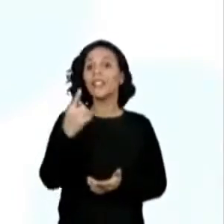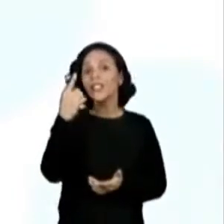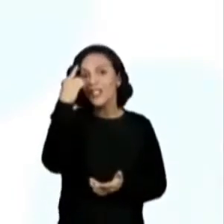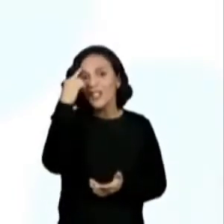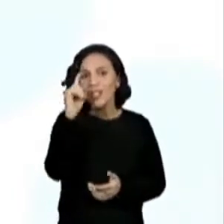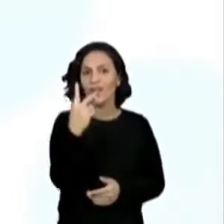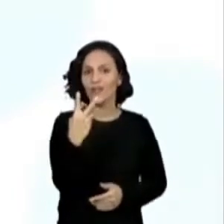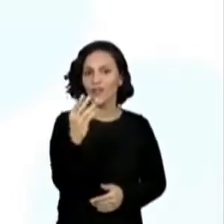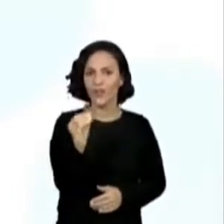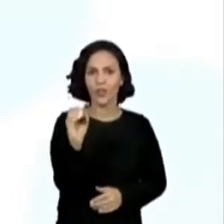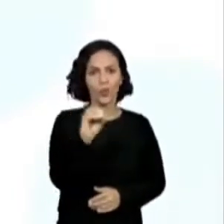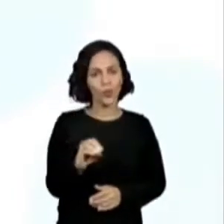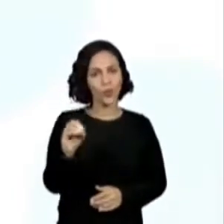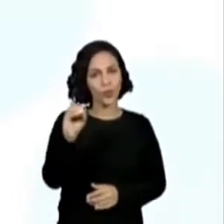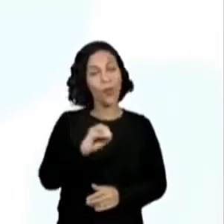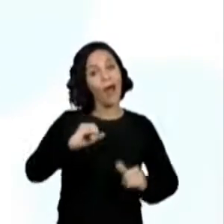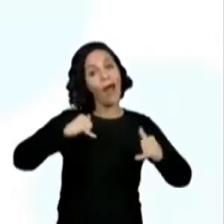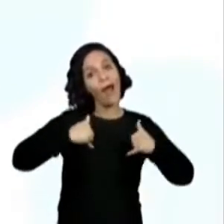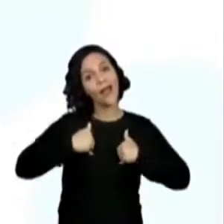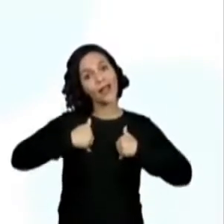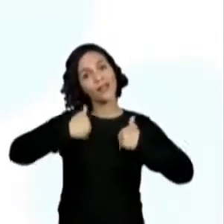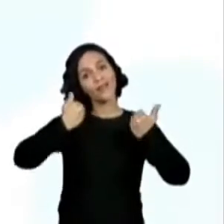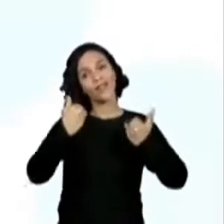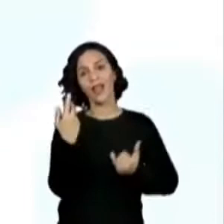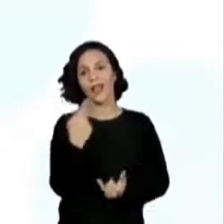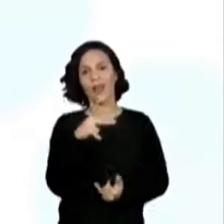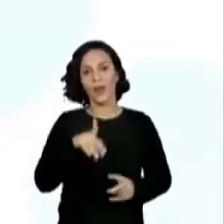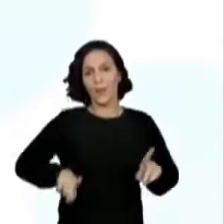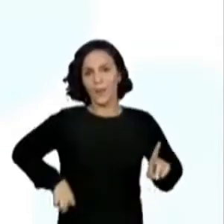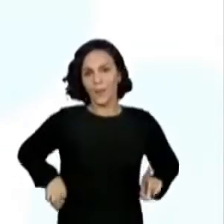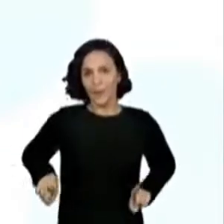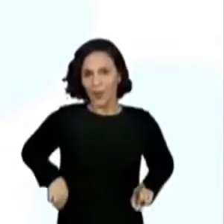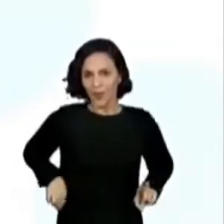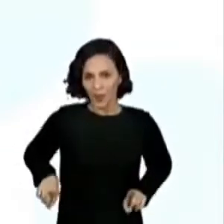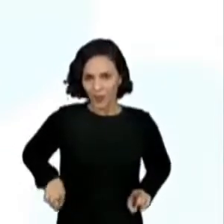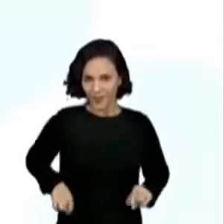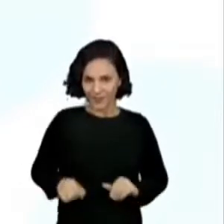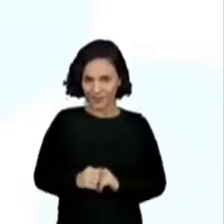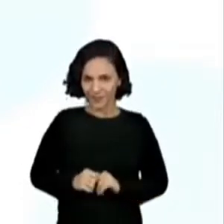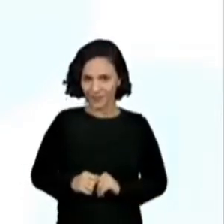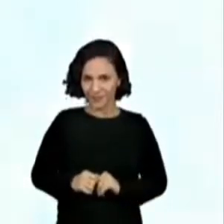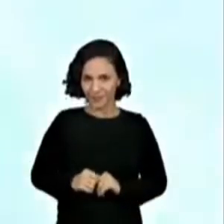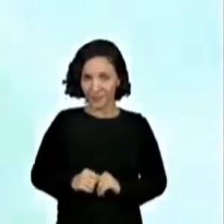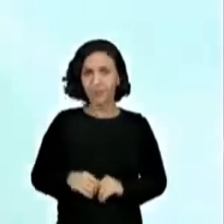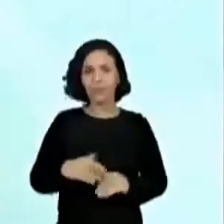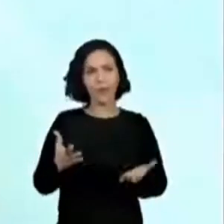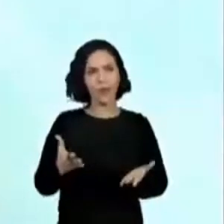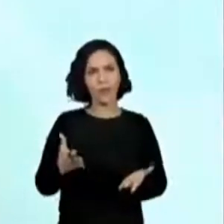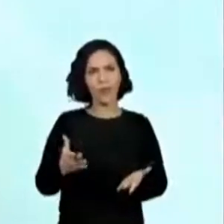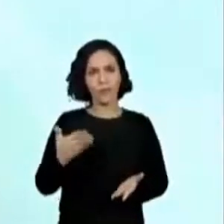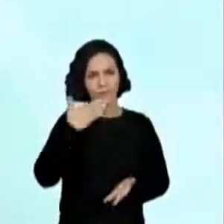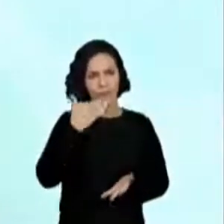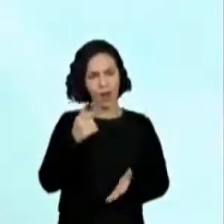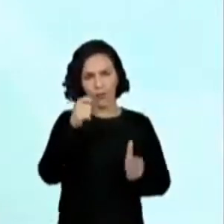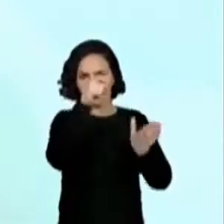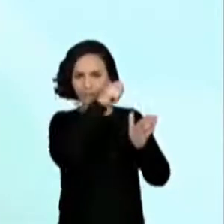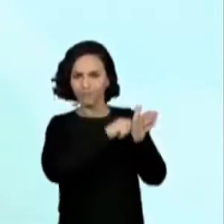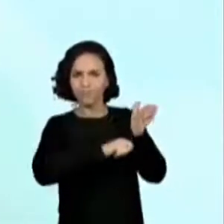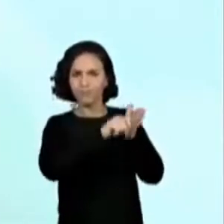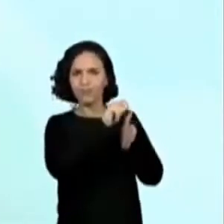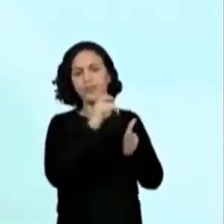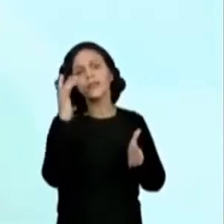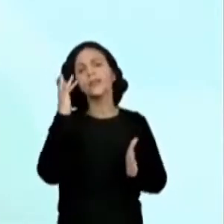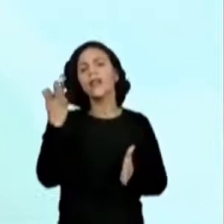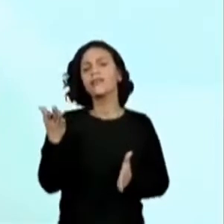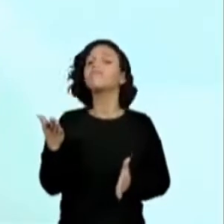de outubro, aconteceu um aniversário, certo? A gente circula já essa data? Para o que você